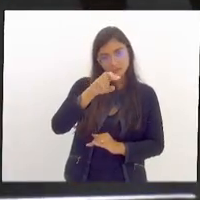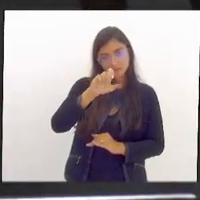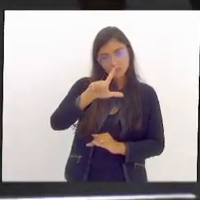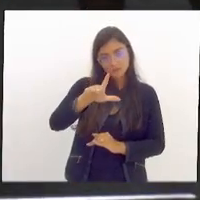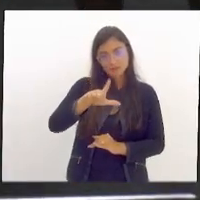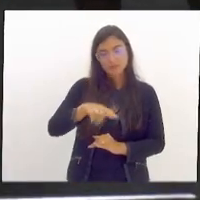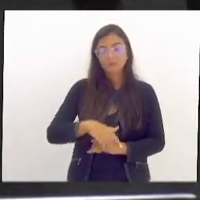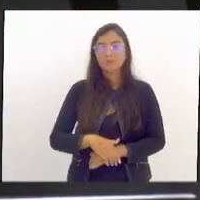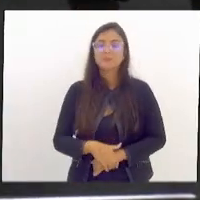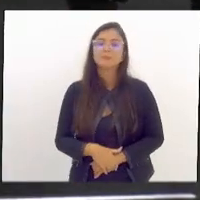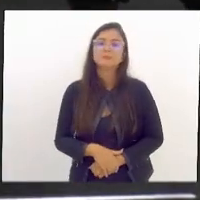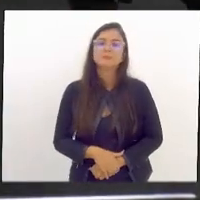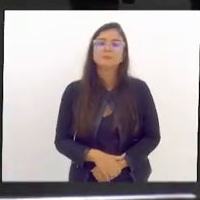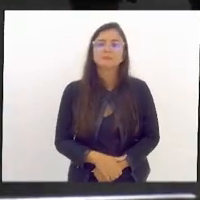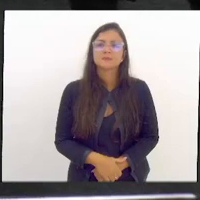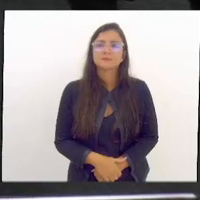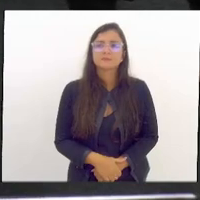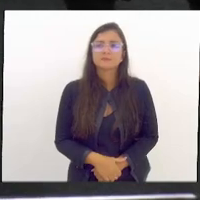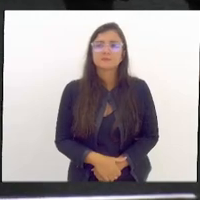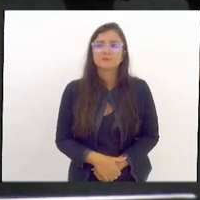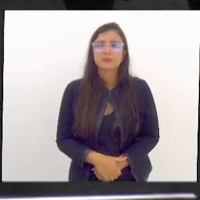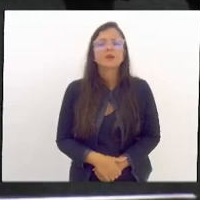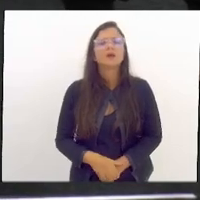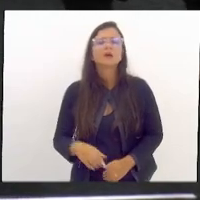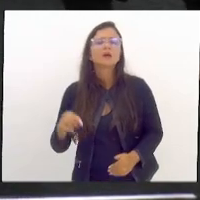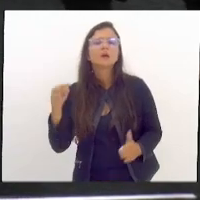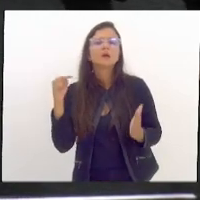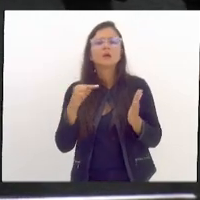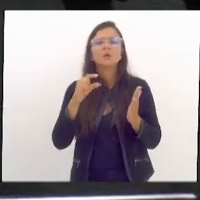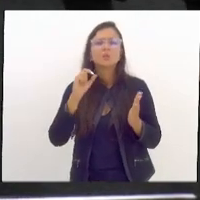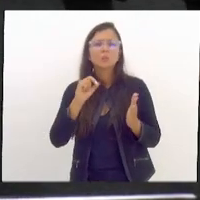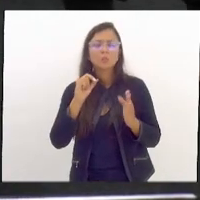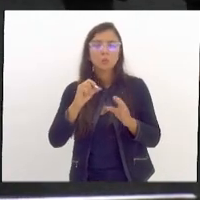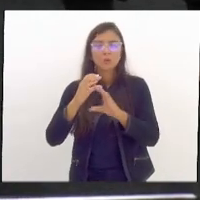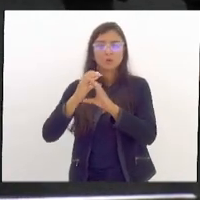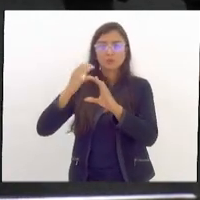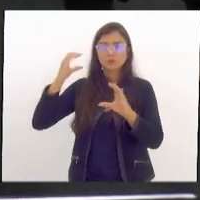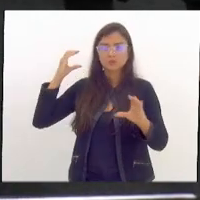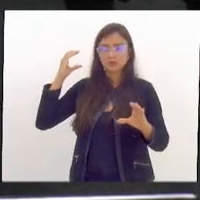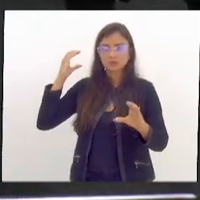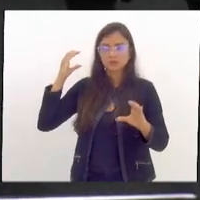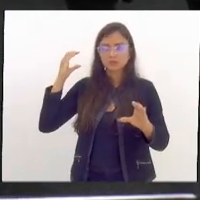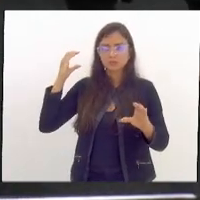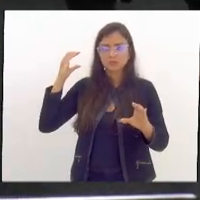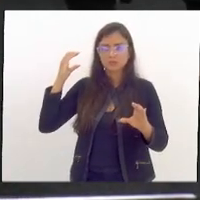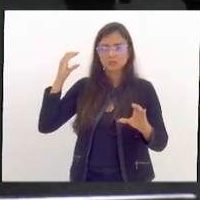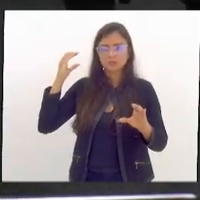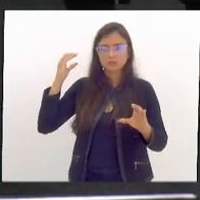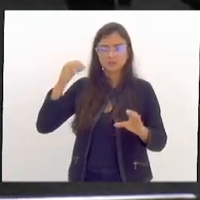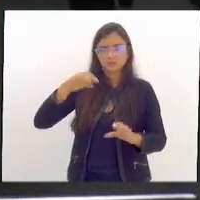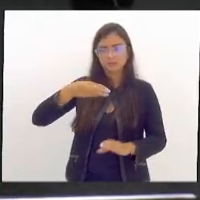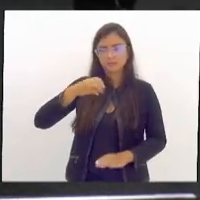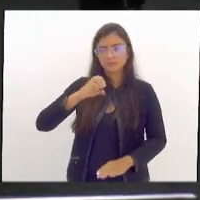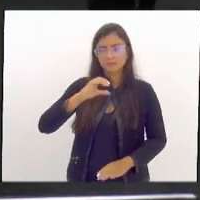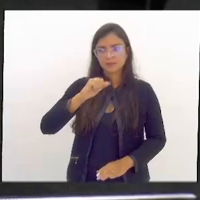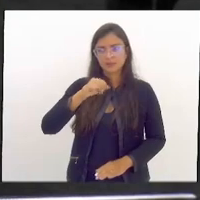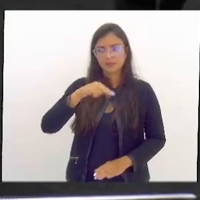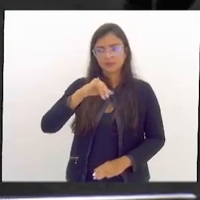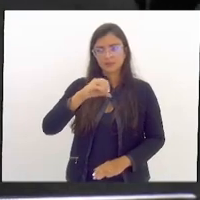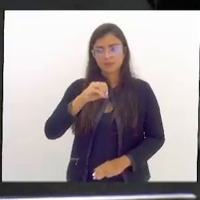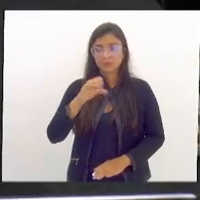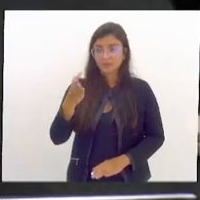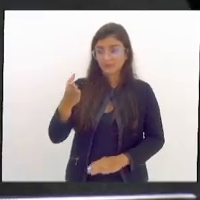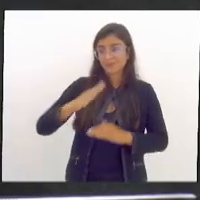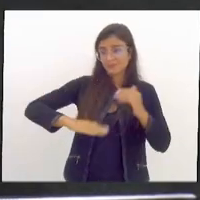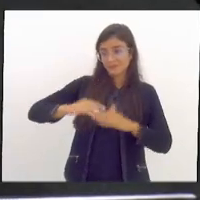Samuel Malafaia. Trata-se de um engenheiro mecânico, que é a profissão dele, como